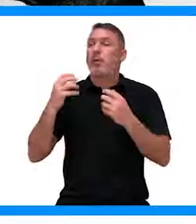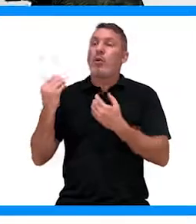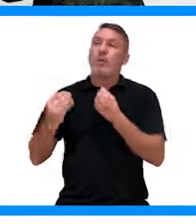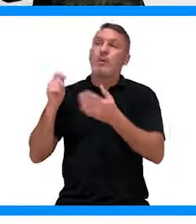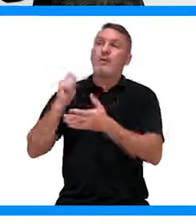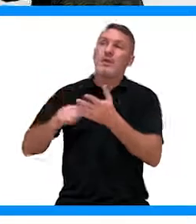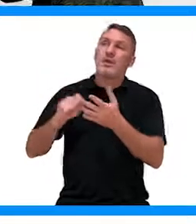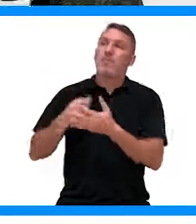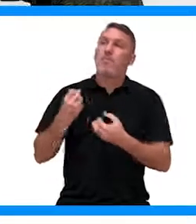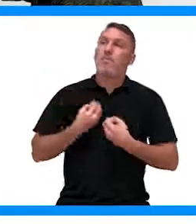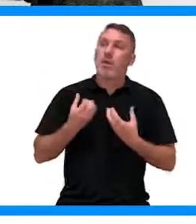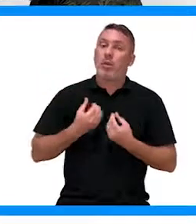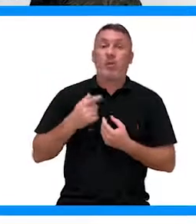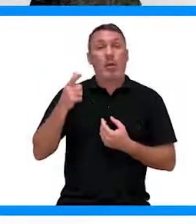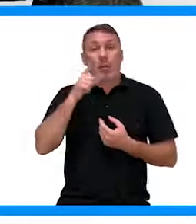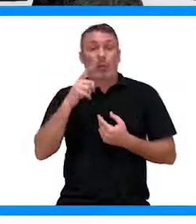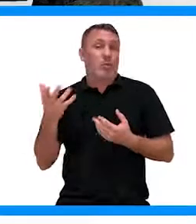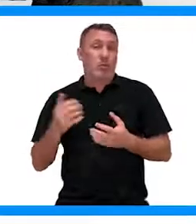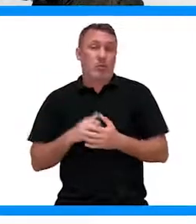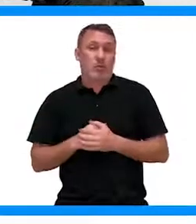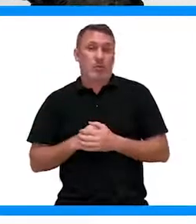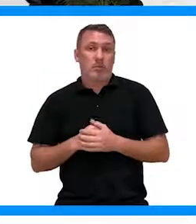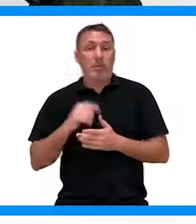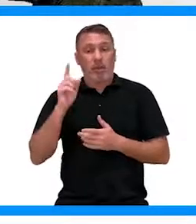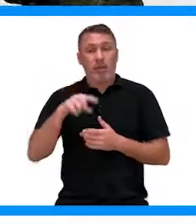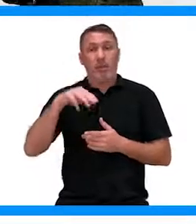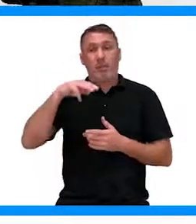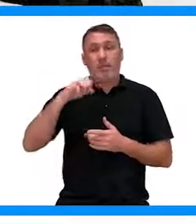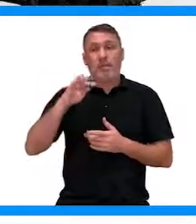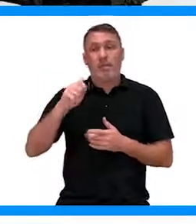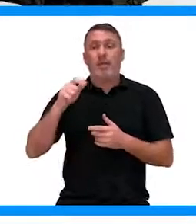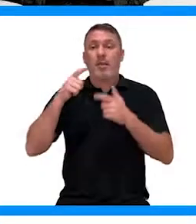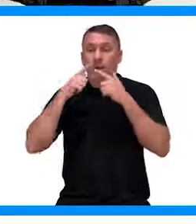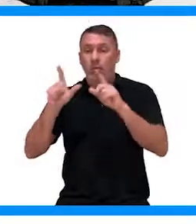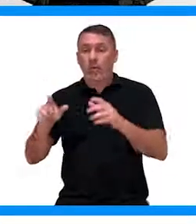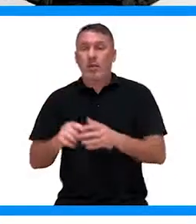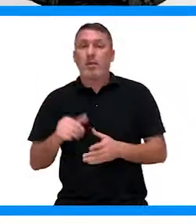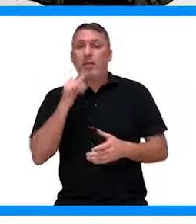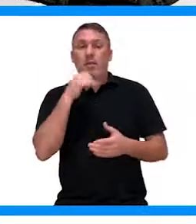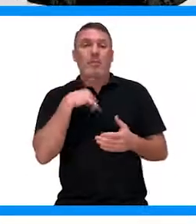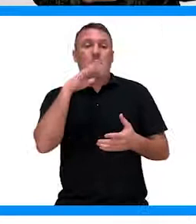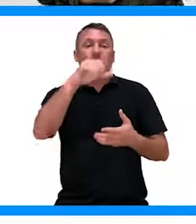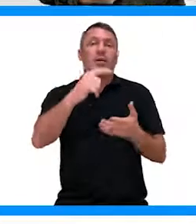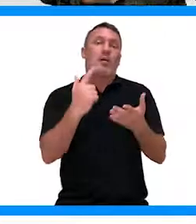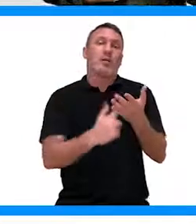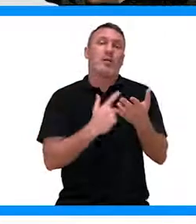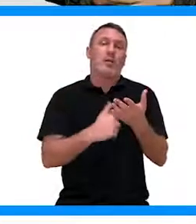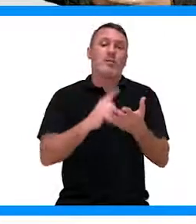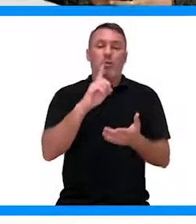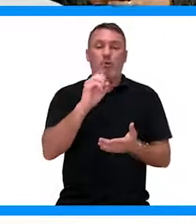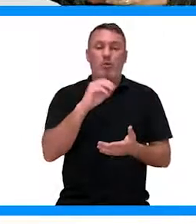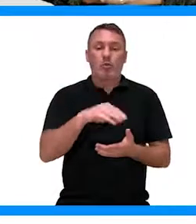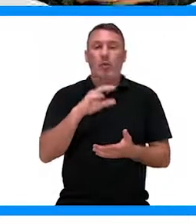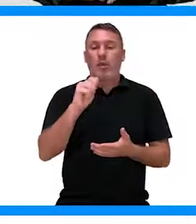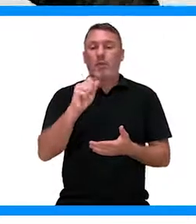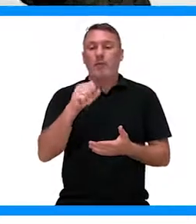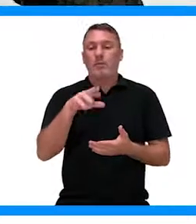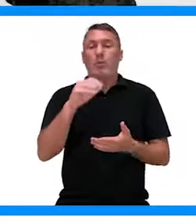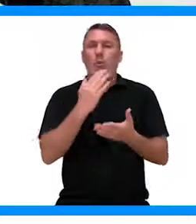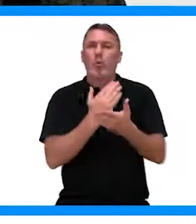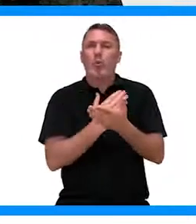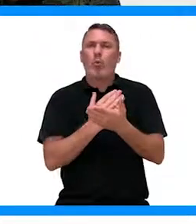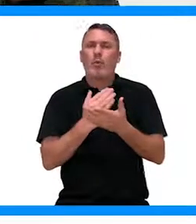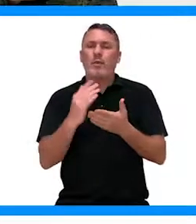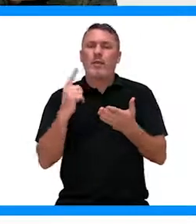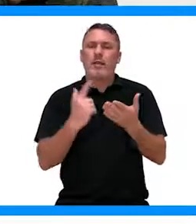poema que fala de como é escrever um poema, é uma metalinguagem. Se eu pego o livro Dom Casmurro, no início